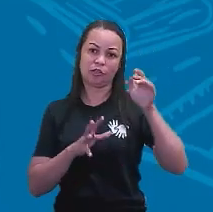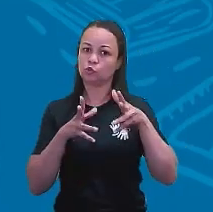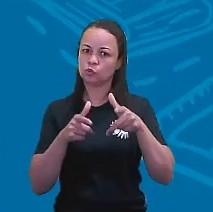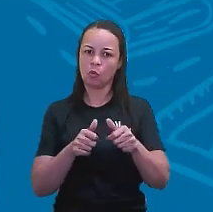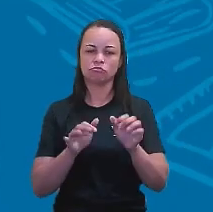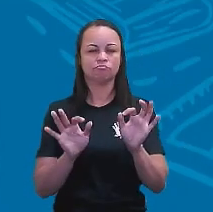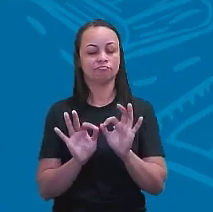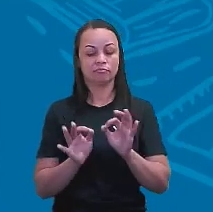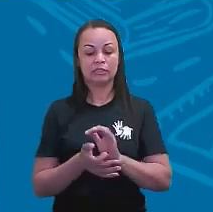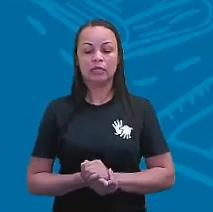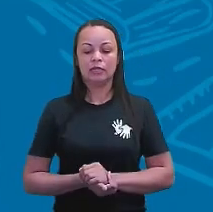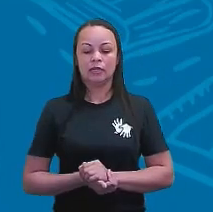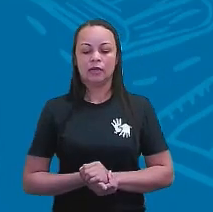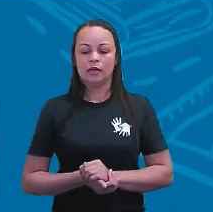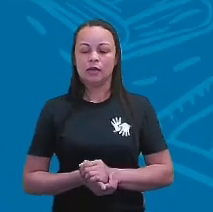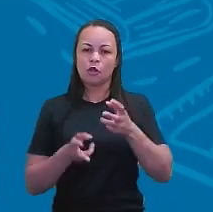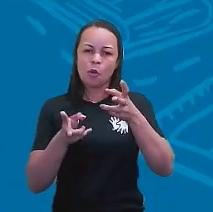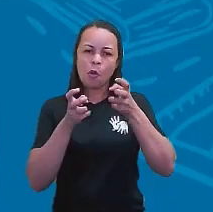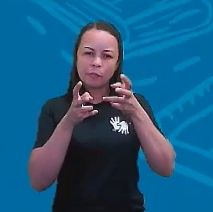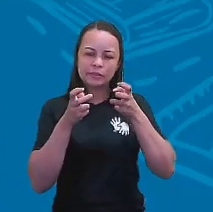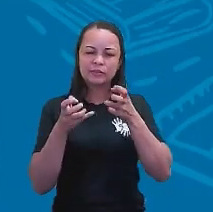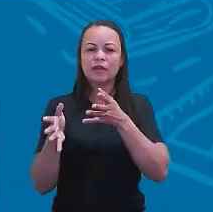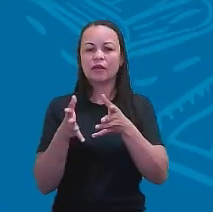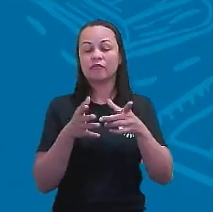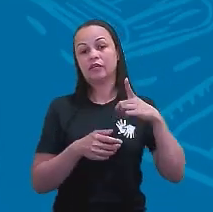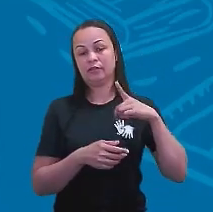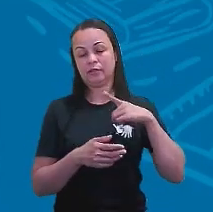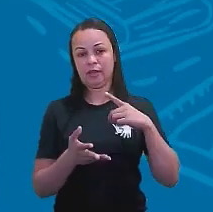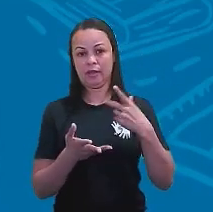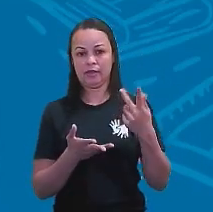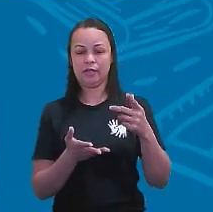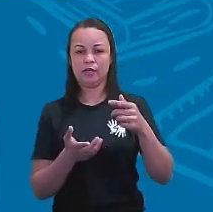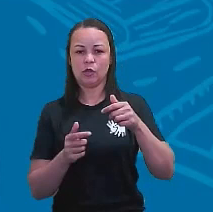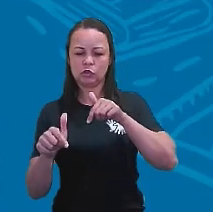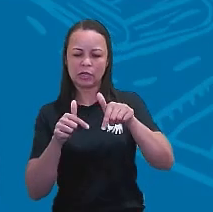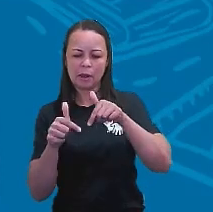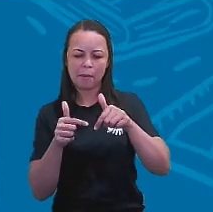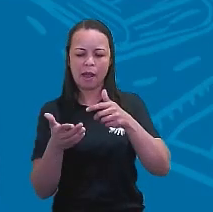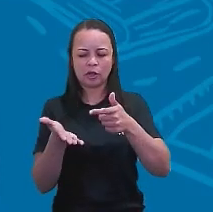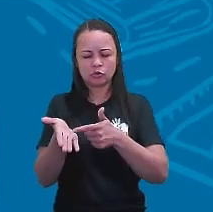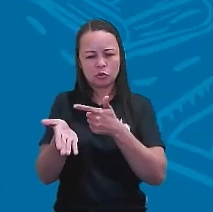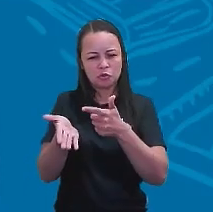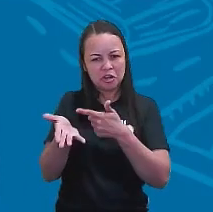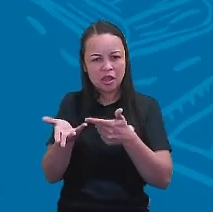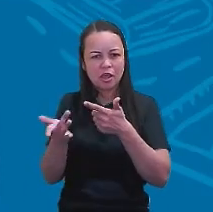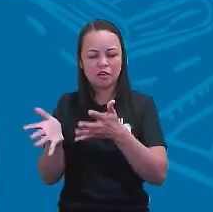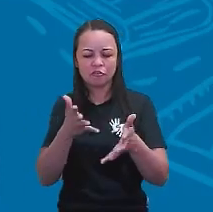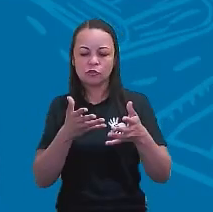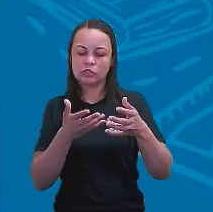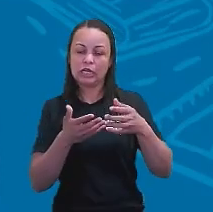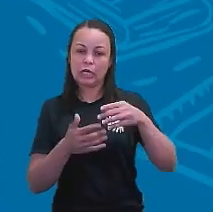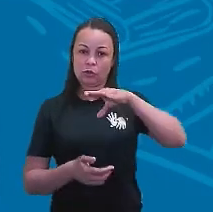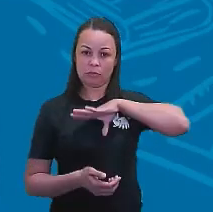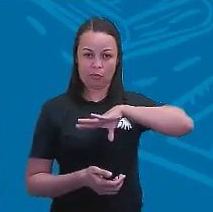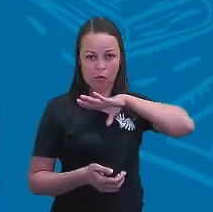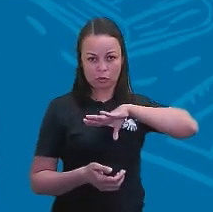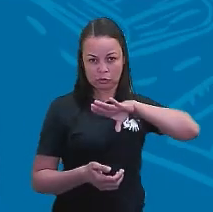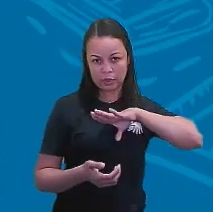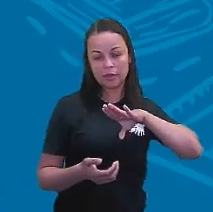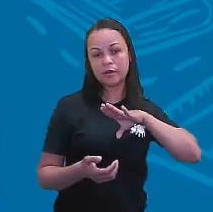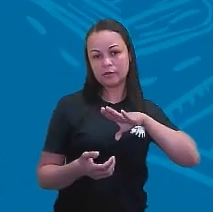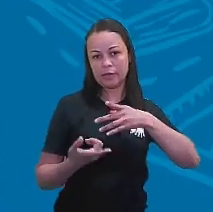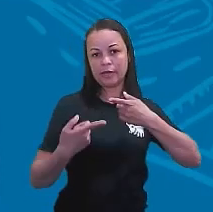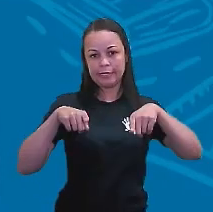observe que a gente tem aí tanto as obras que são em língua portuguesa, ou seja, que ele escreveu no nosso